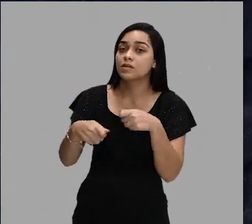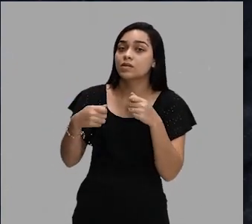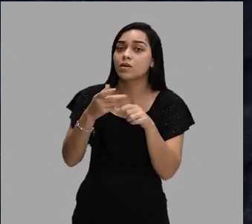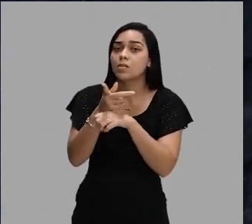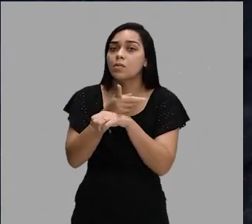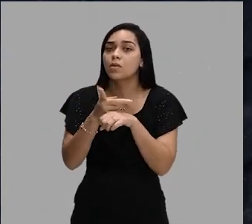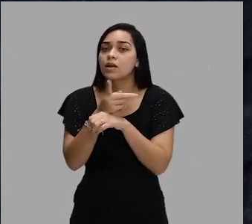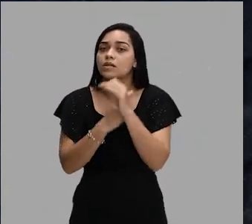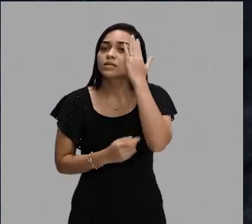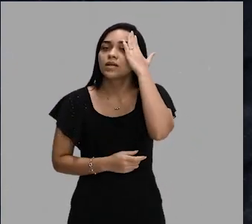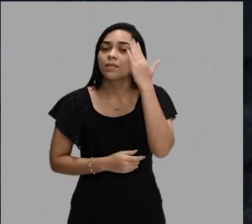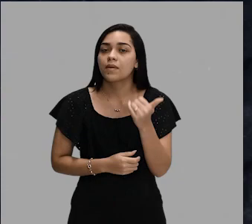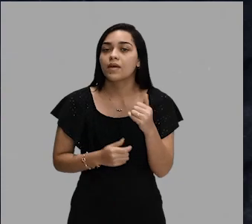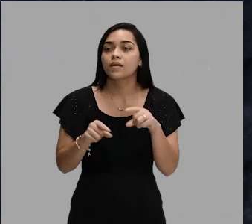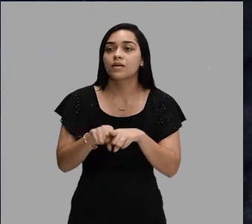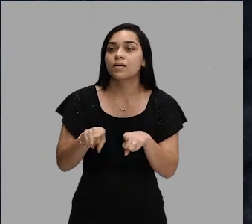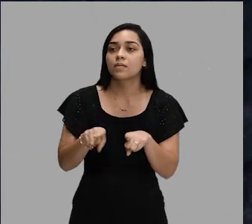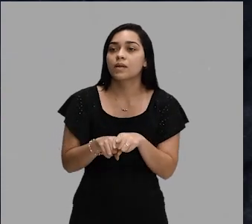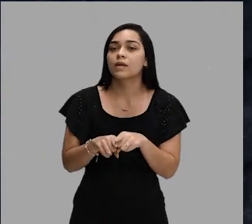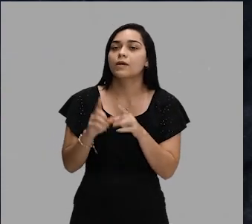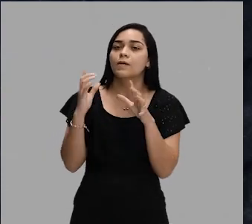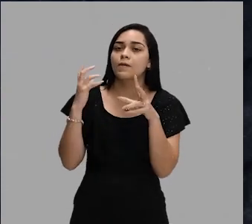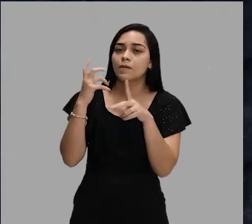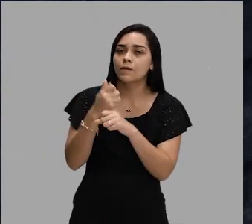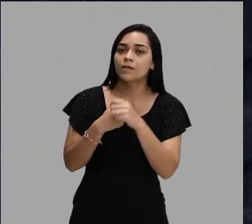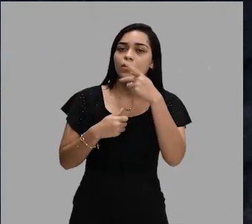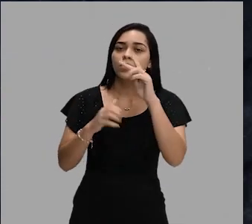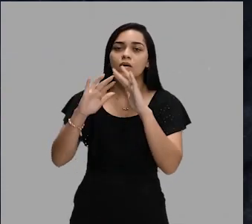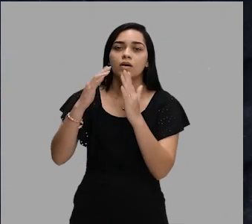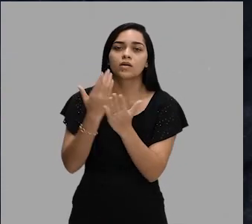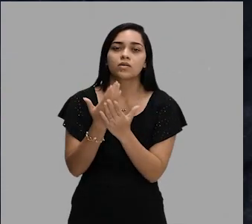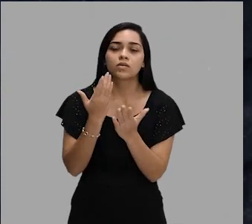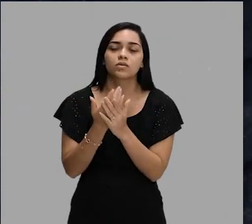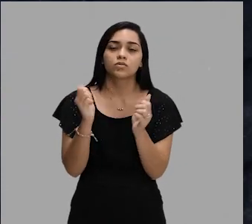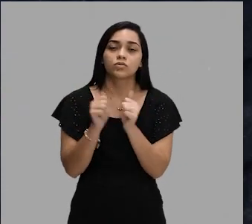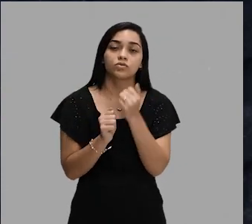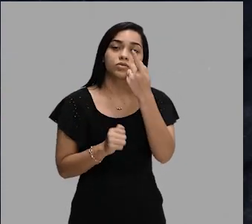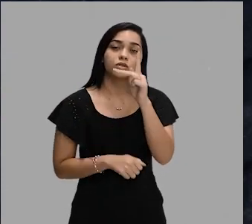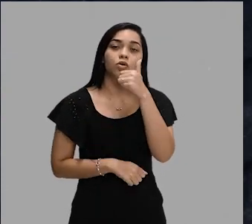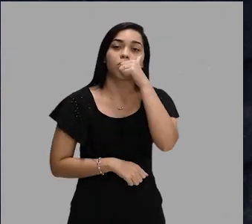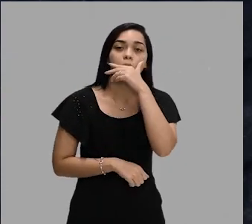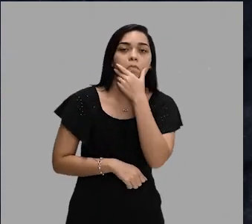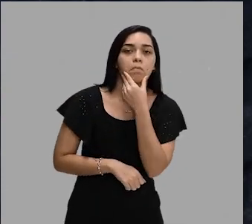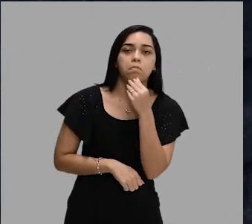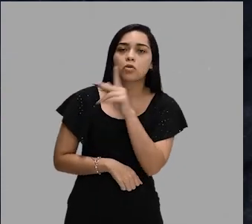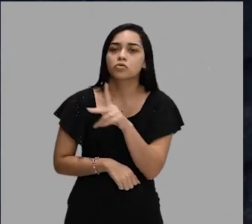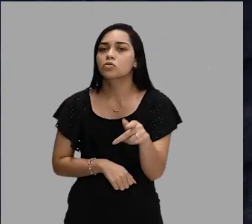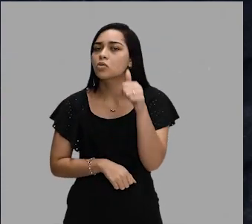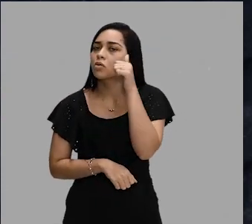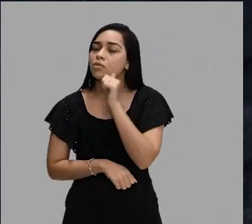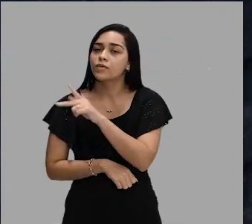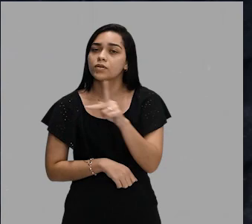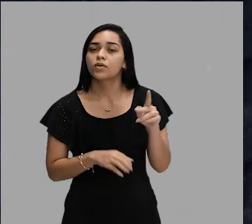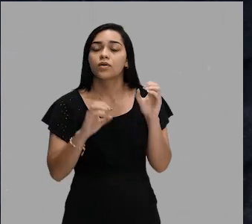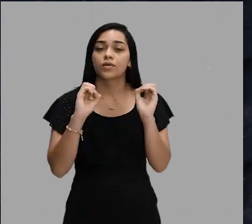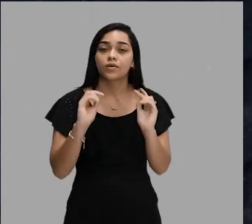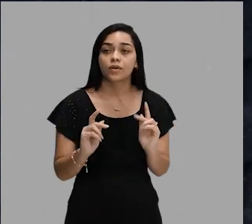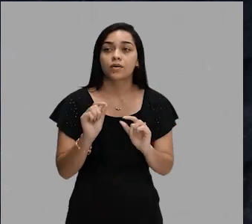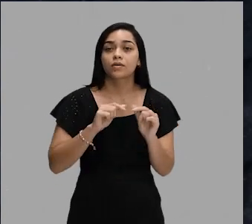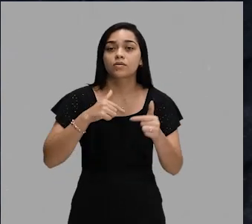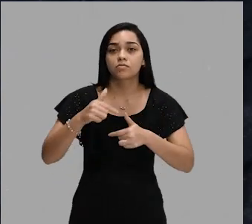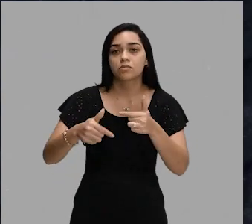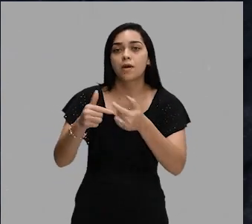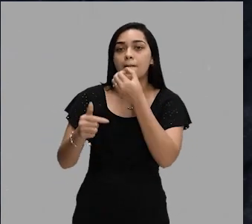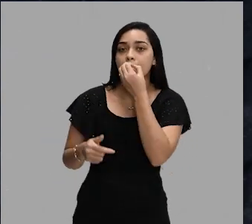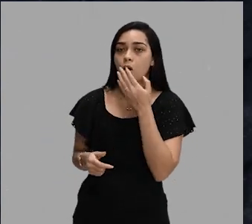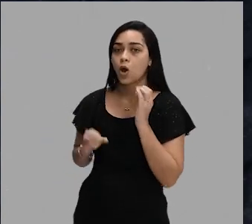procurar saber, tá? Revisem na sua escola, com o seu professor ou com a sua professora, tá bom? Para que o trabalho fique